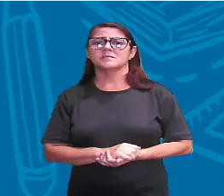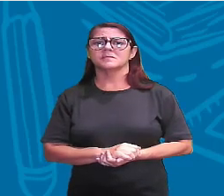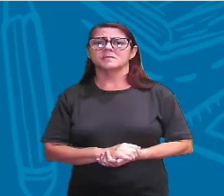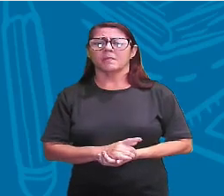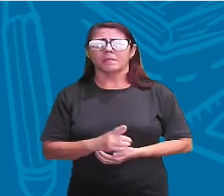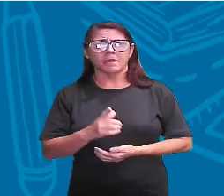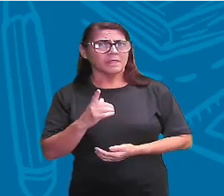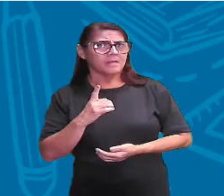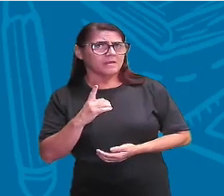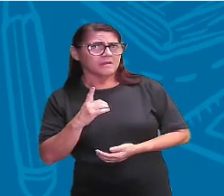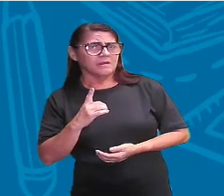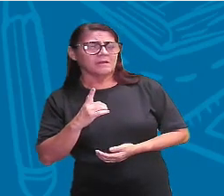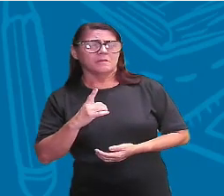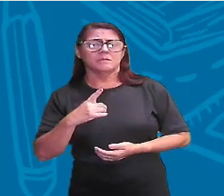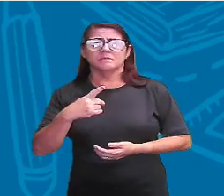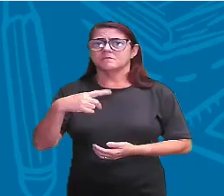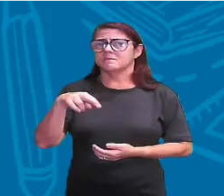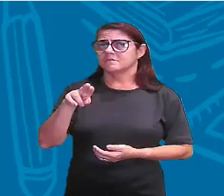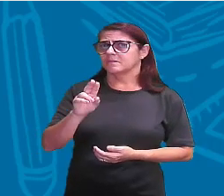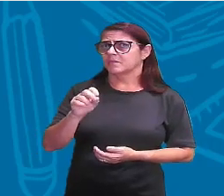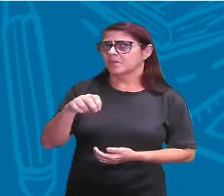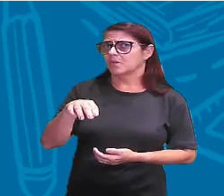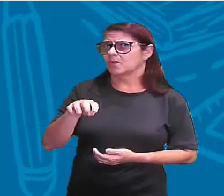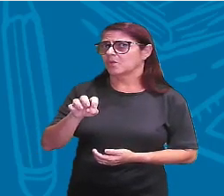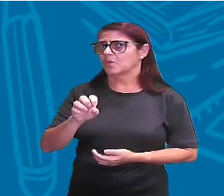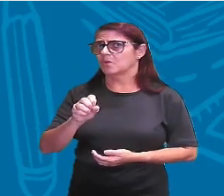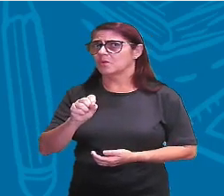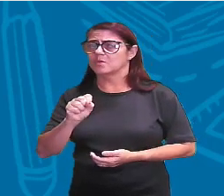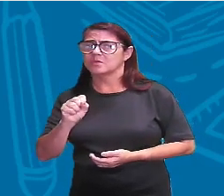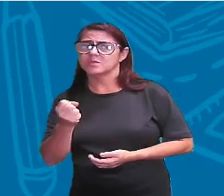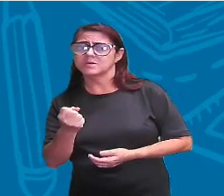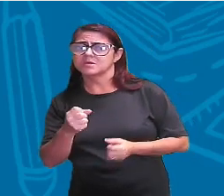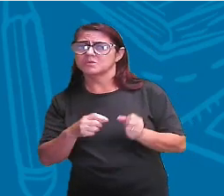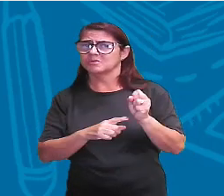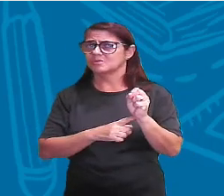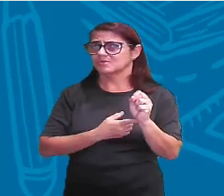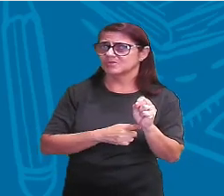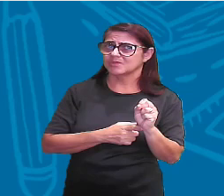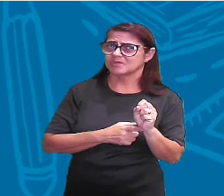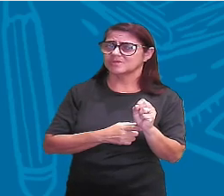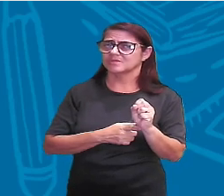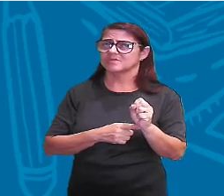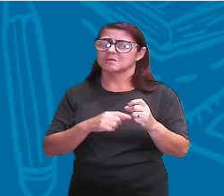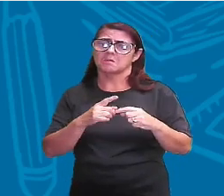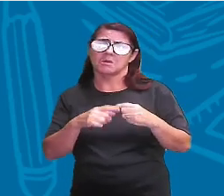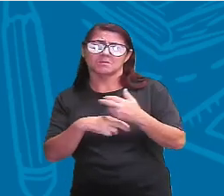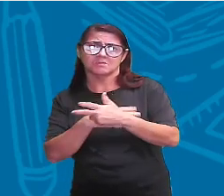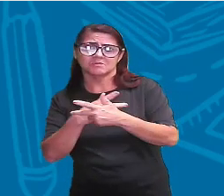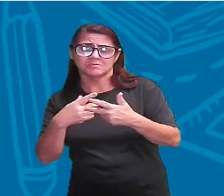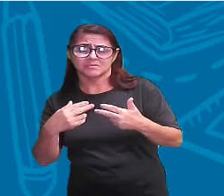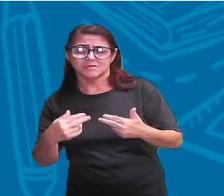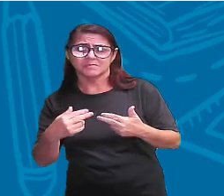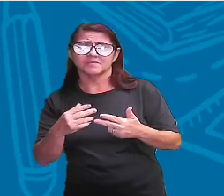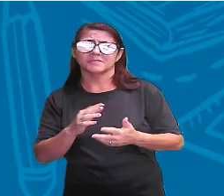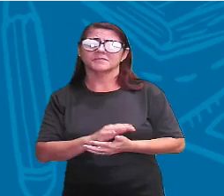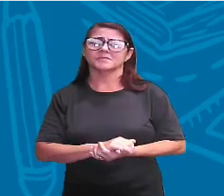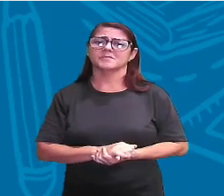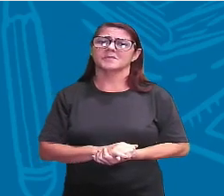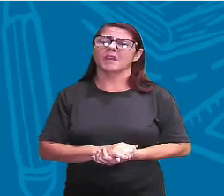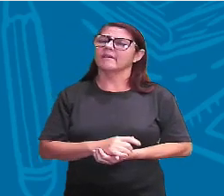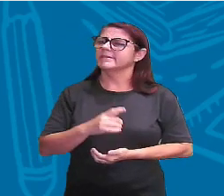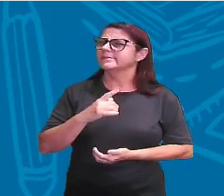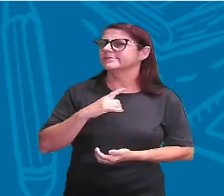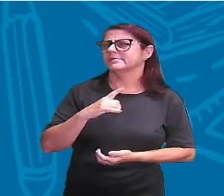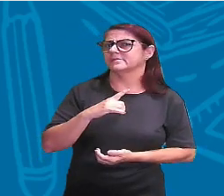e temos os pronomes que fazem papel de sujeito, que são os subject pronouns. Então, se a gente tem